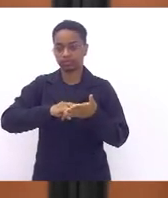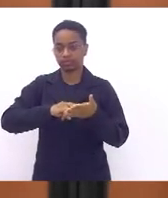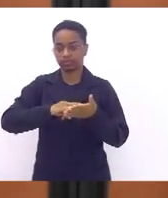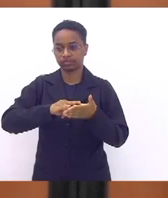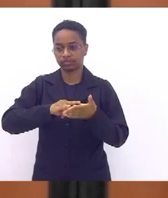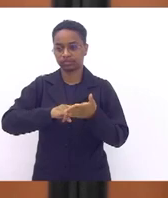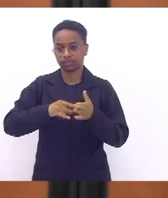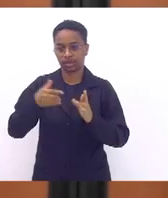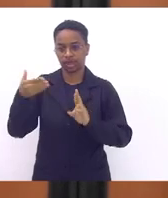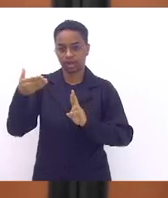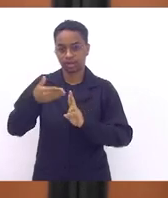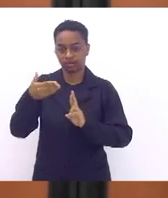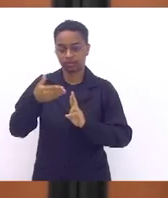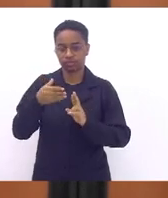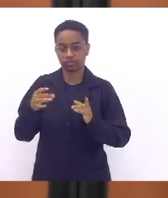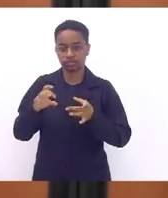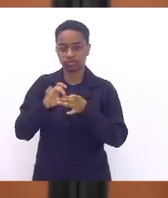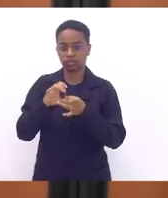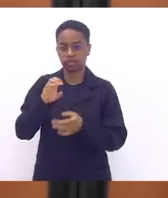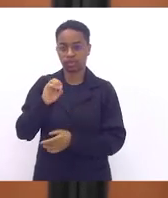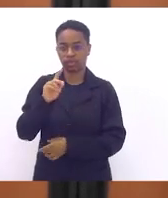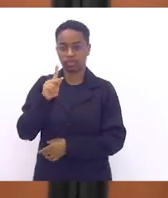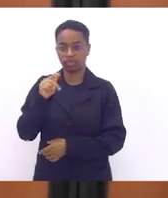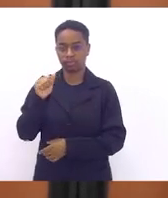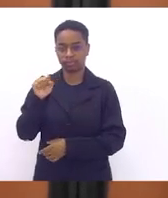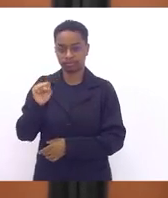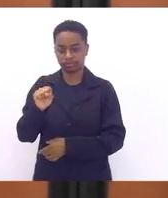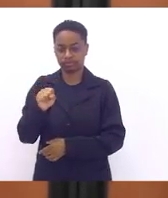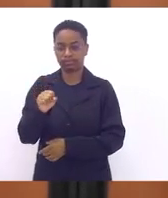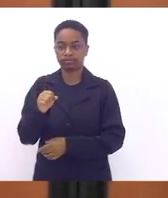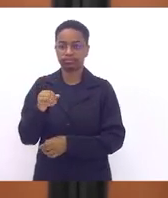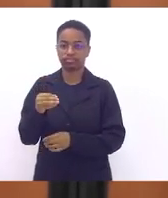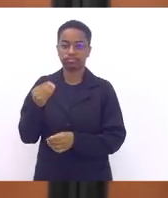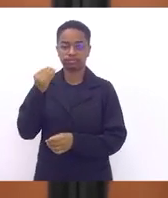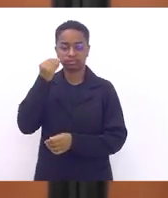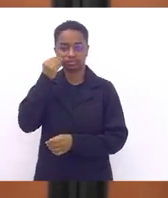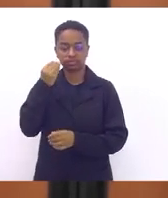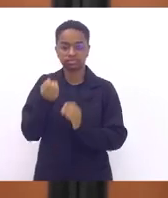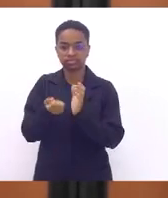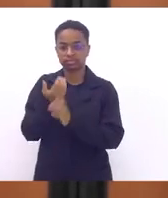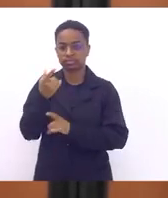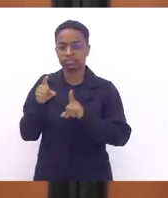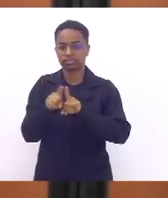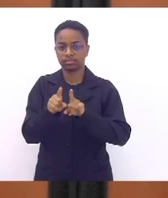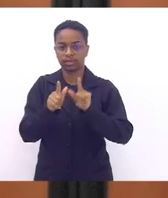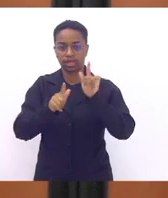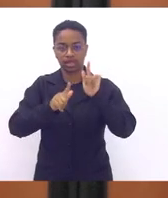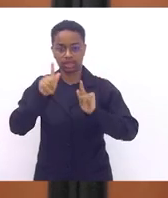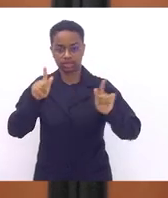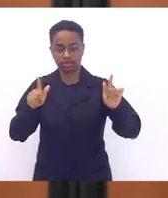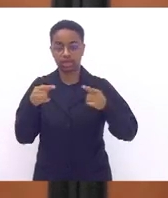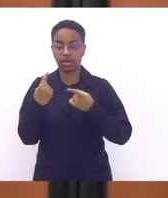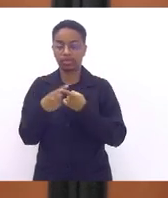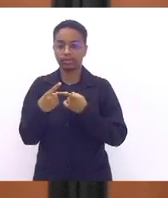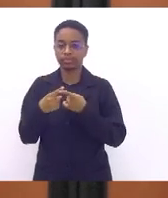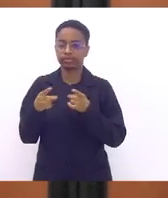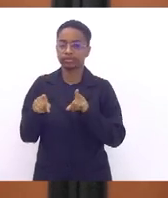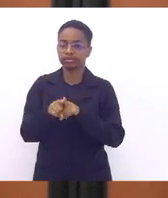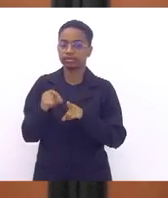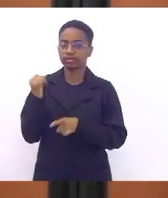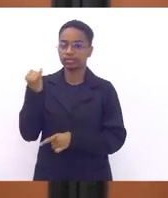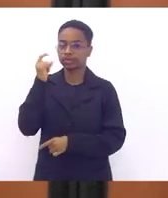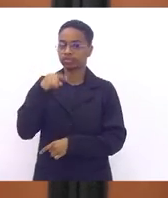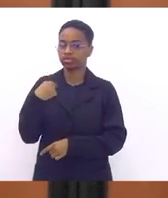de referência com a OPAS. A OPAS vai fazer um processo de licitação. É importante a gente entender que existe